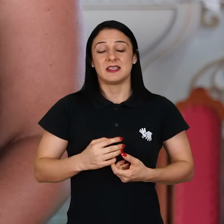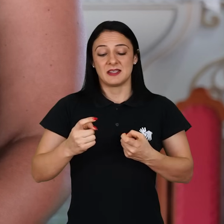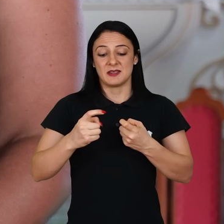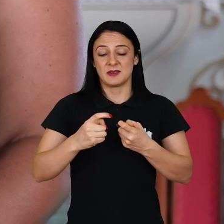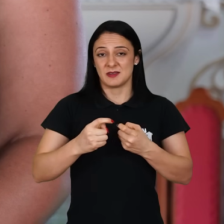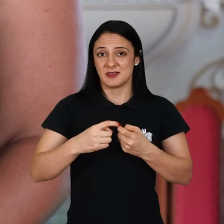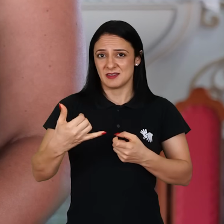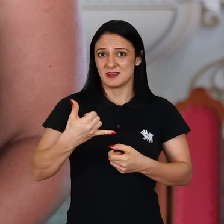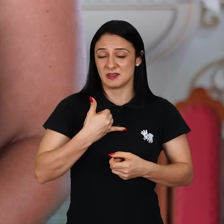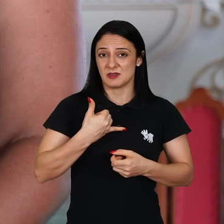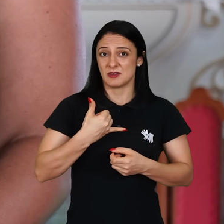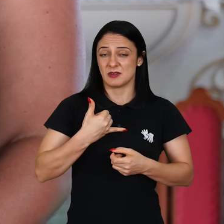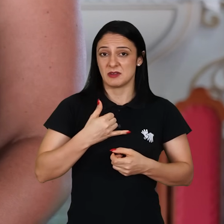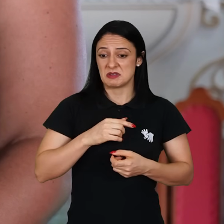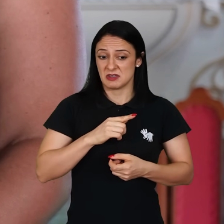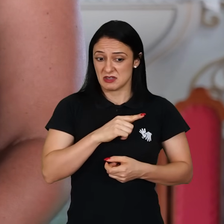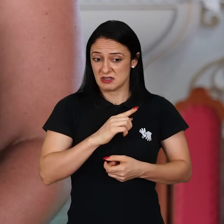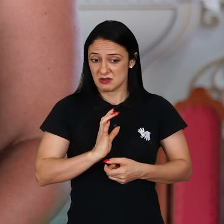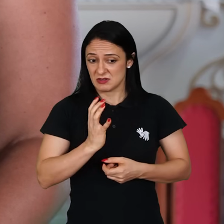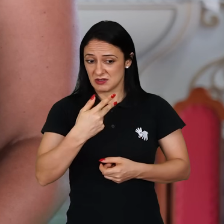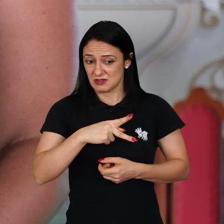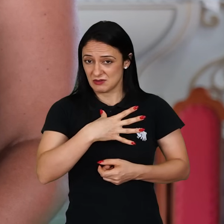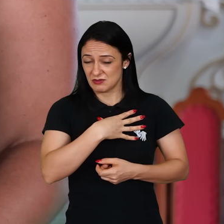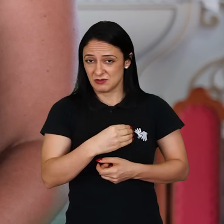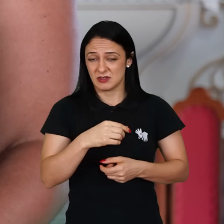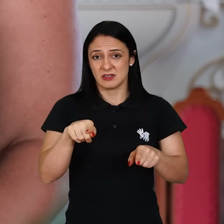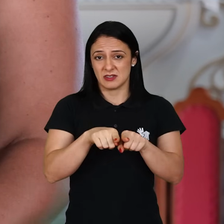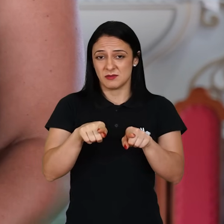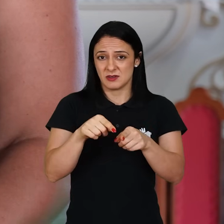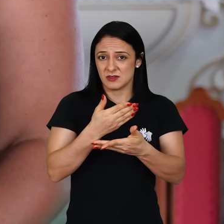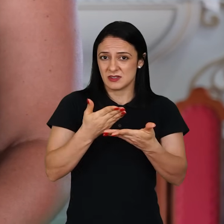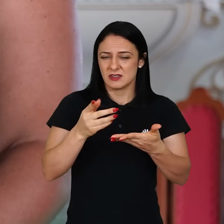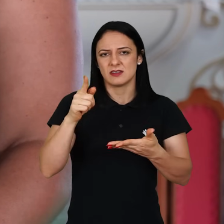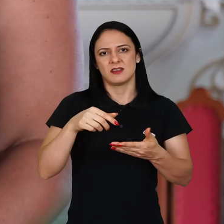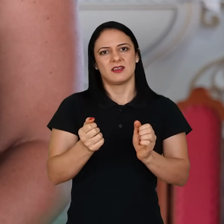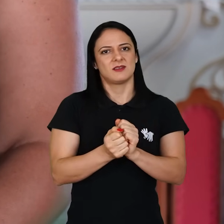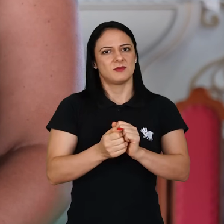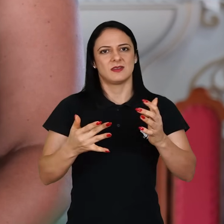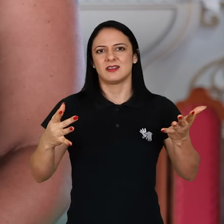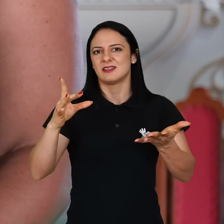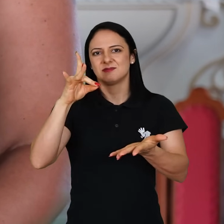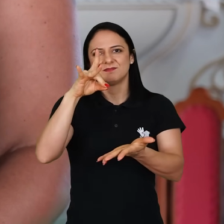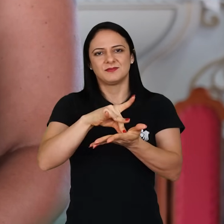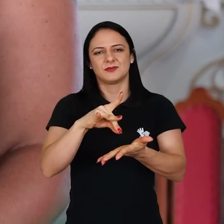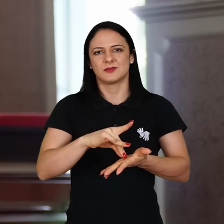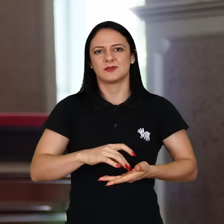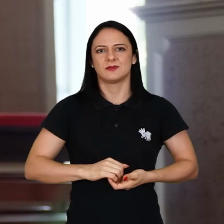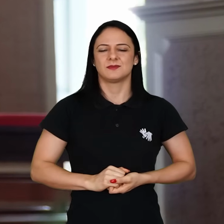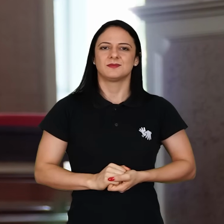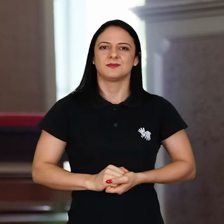E o Dr. Paulo Sérgio falou, porque o que o Maurício passou e o que nós passamos com o Maurício é um verdadeiro milagre.